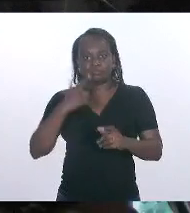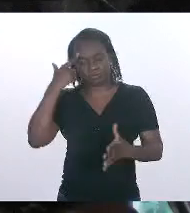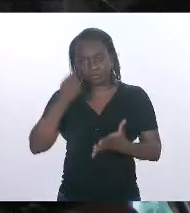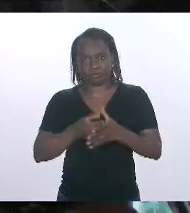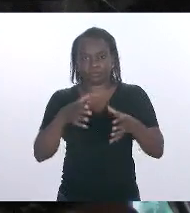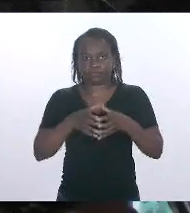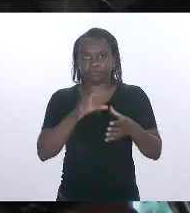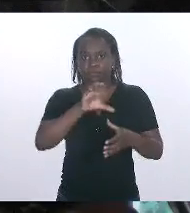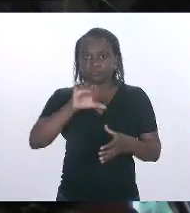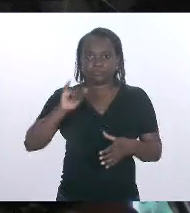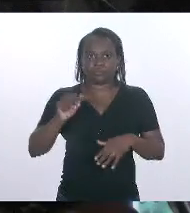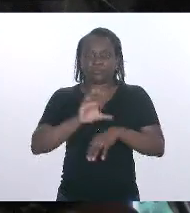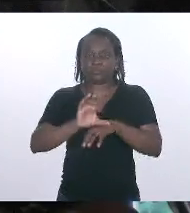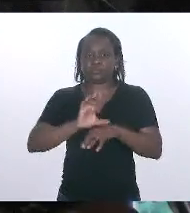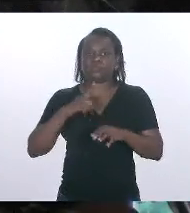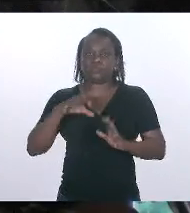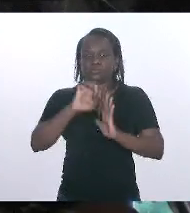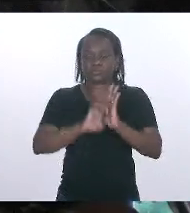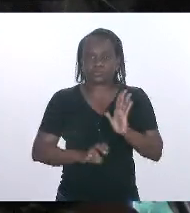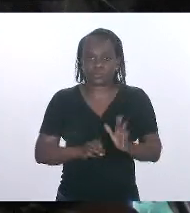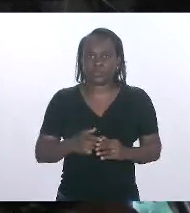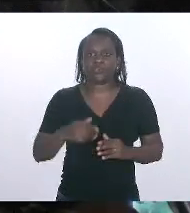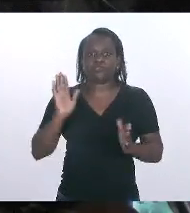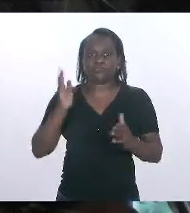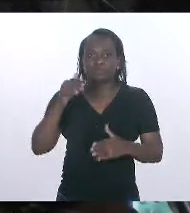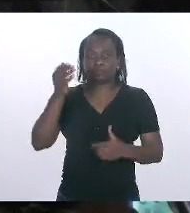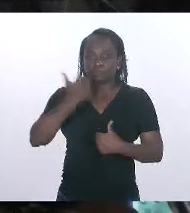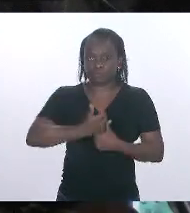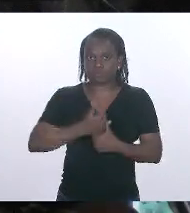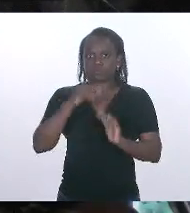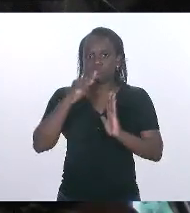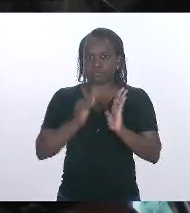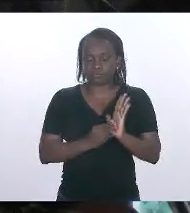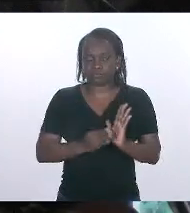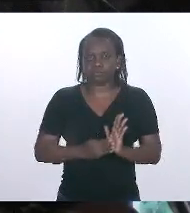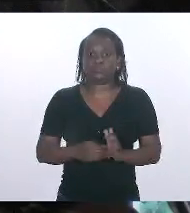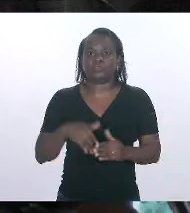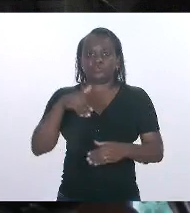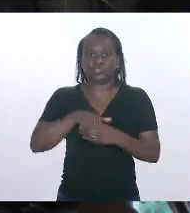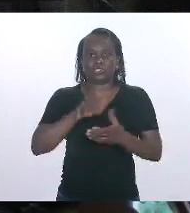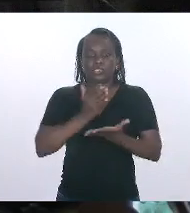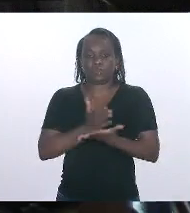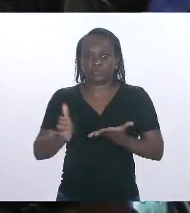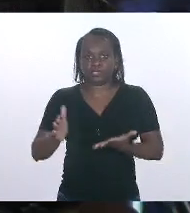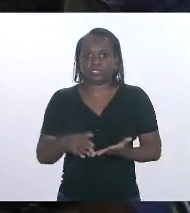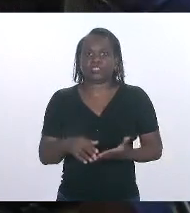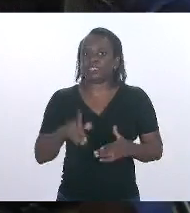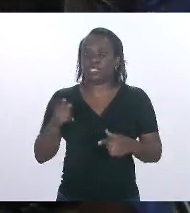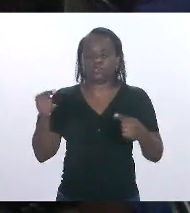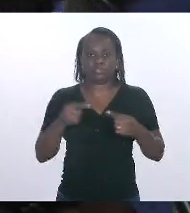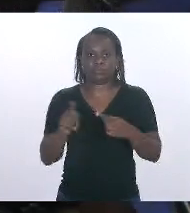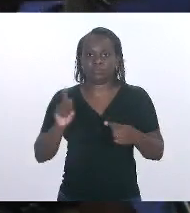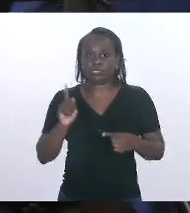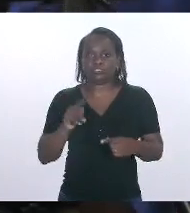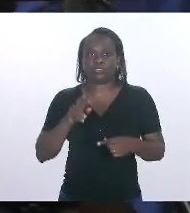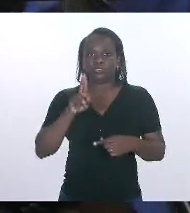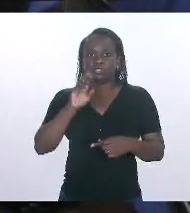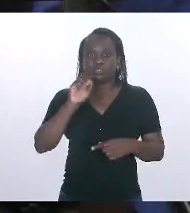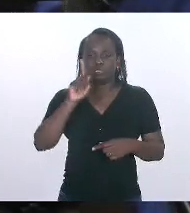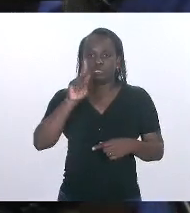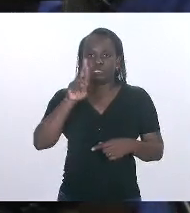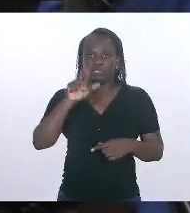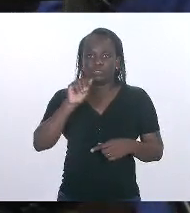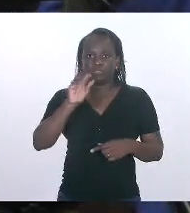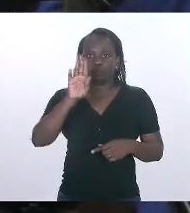pela constitucionalidade com emendas, concluído por substitutivo, com voto em separado pela ilegalidade do deputado Rodrigo Bacelar,